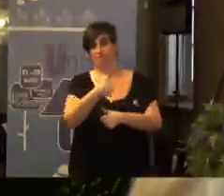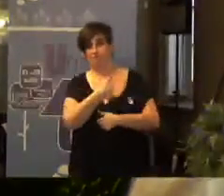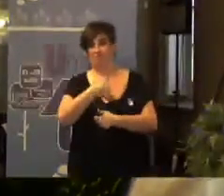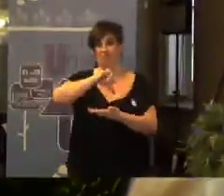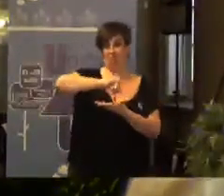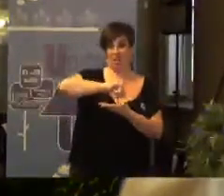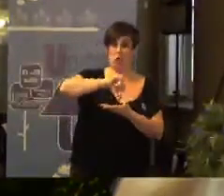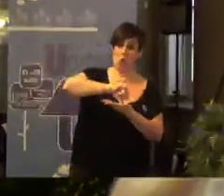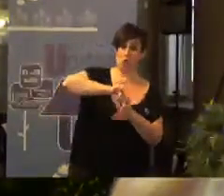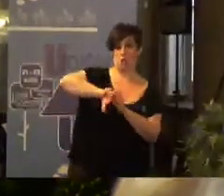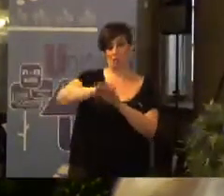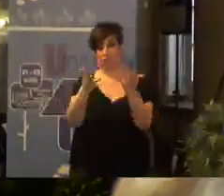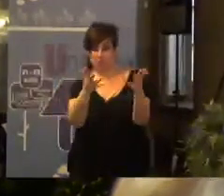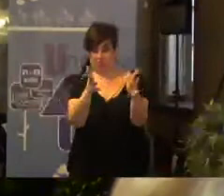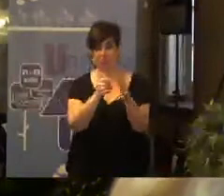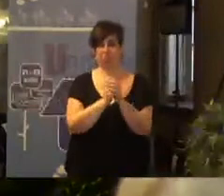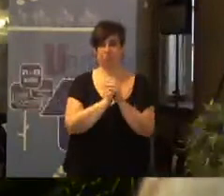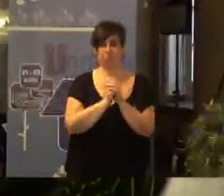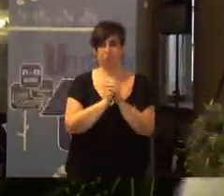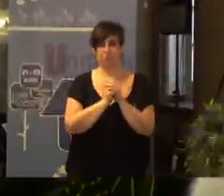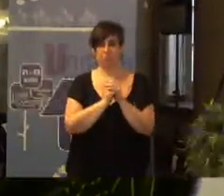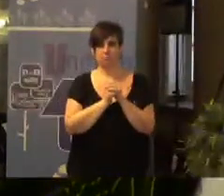centro-direita. Bom,